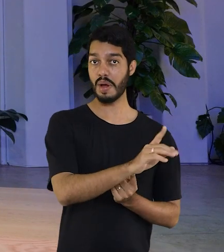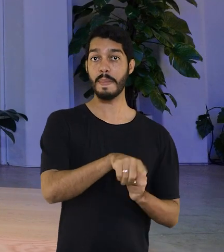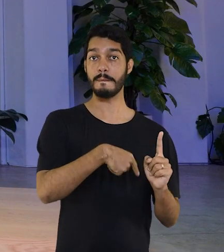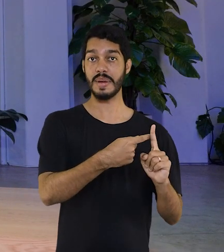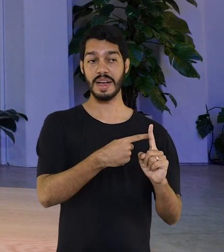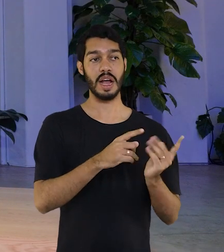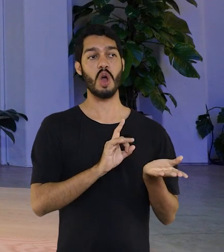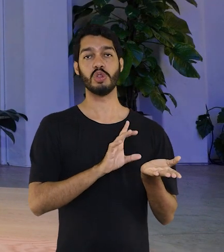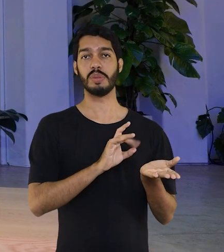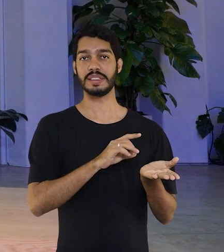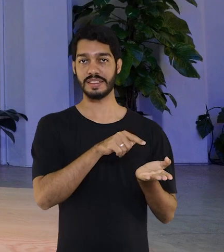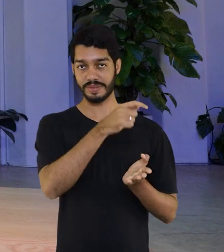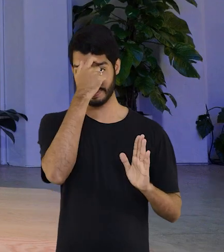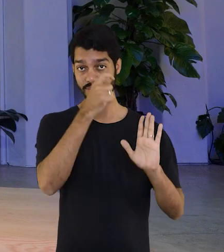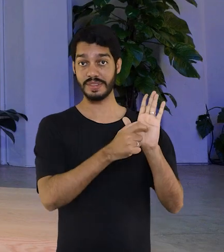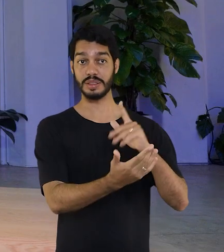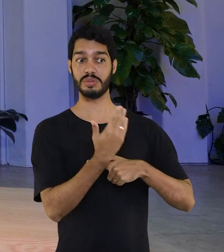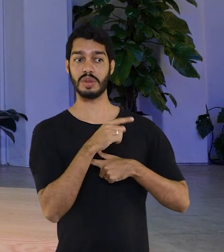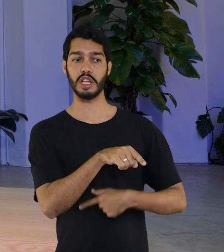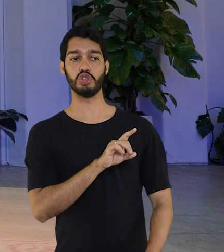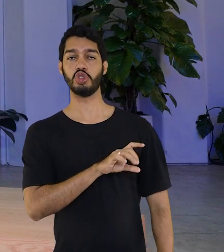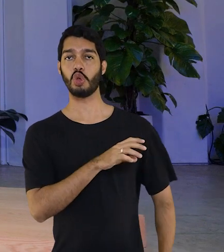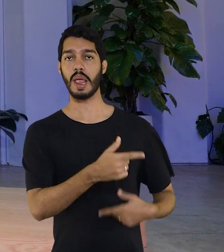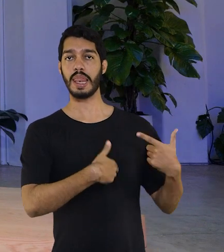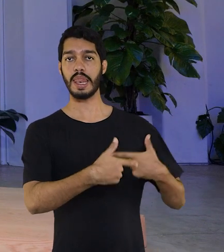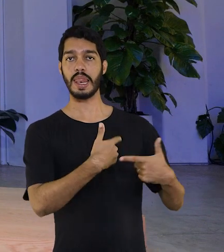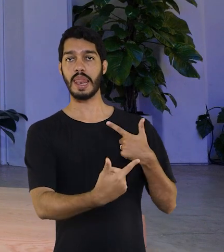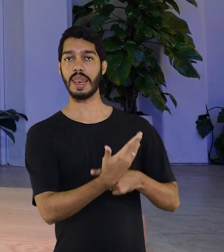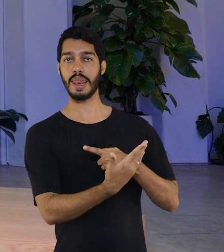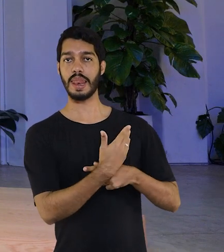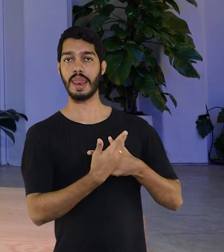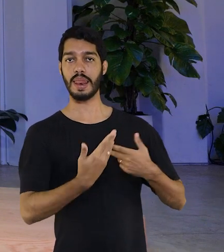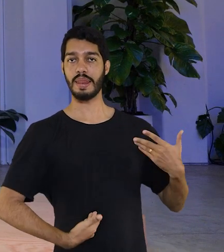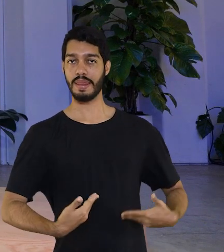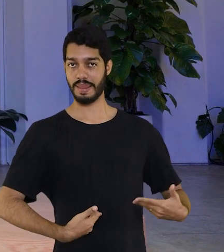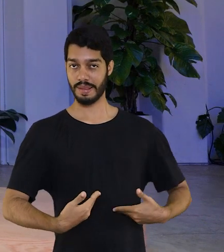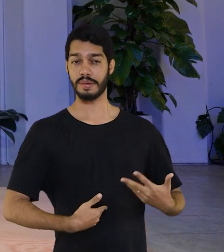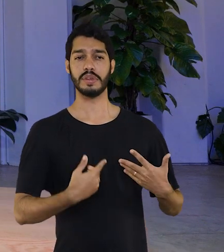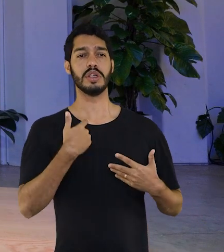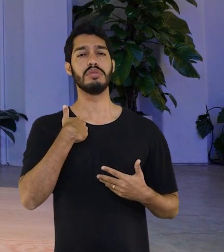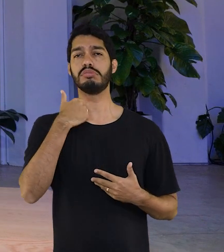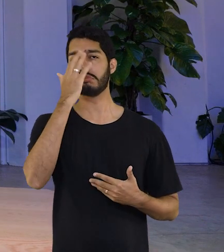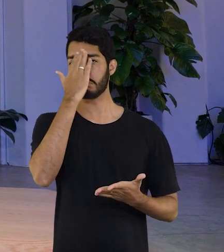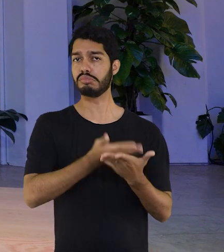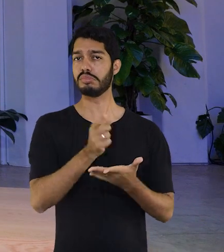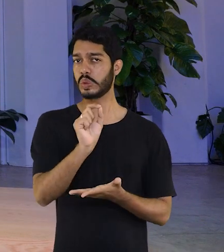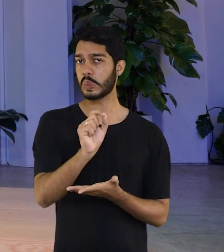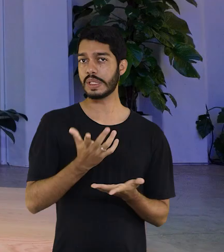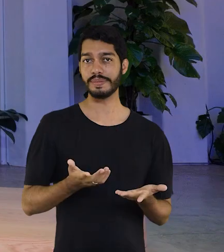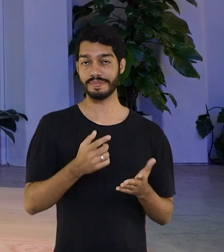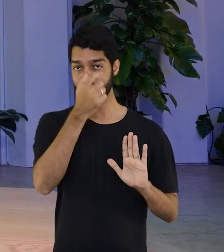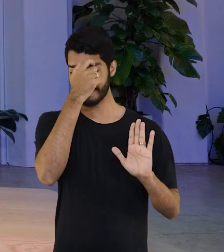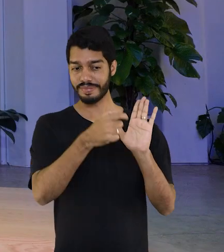meu viés, né, mais focado para a parte de automação, de usarmos a inteligência artificial ao nosso favor. Né? Eu acredito de forma